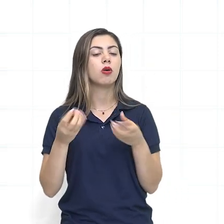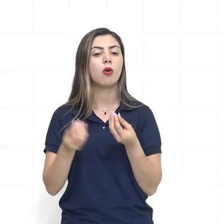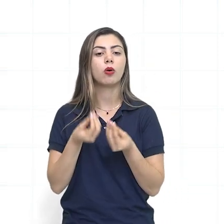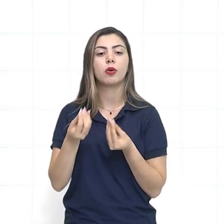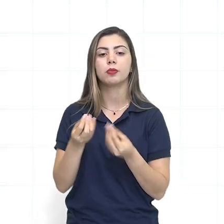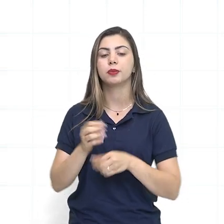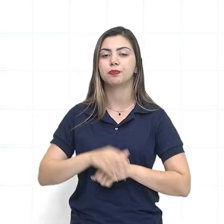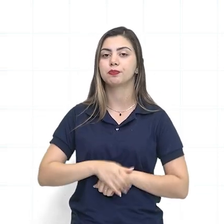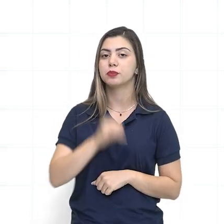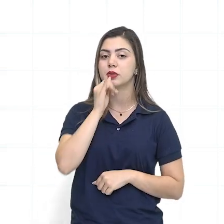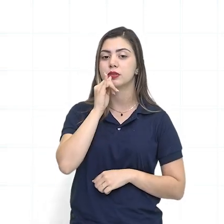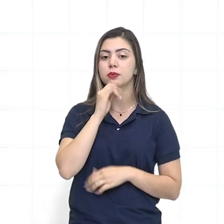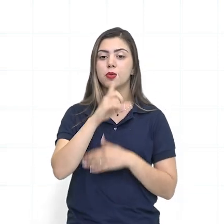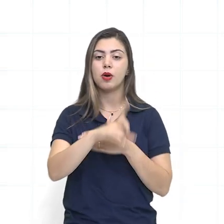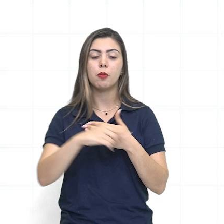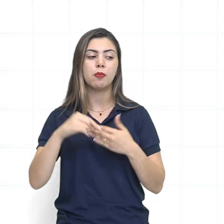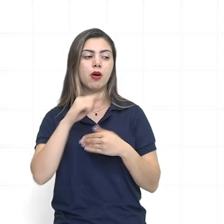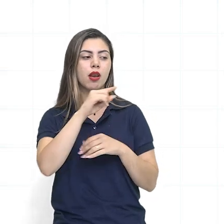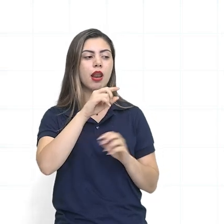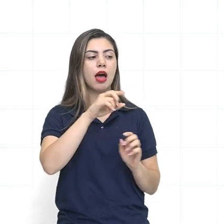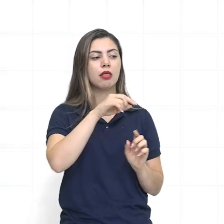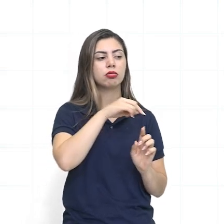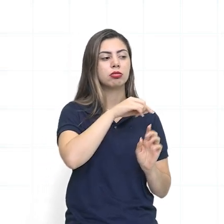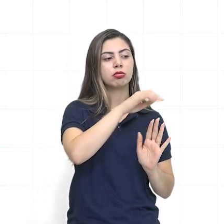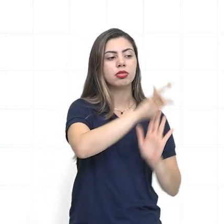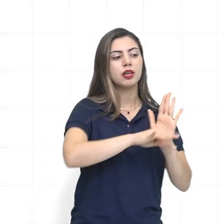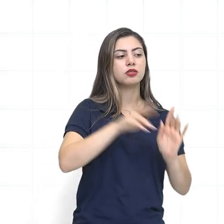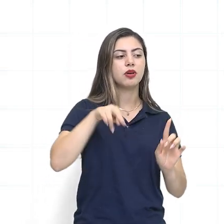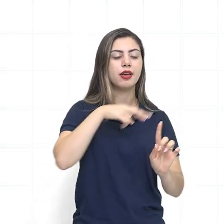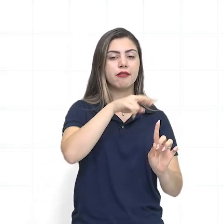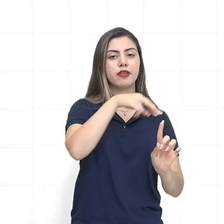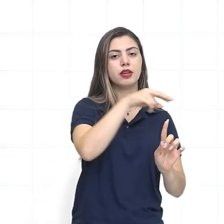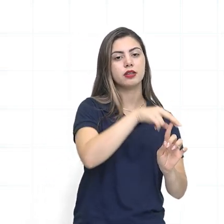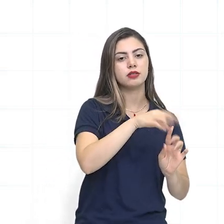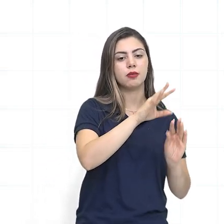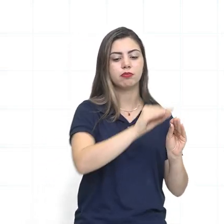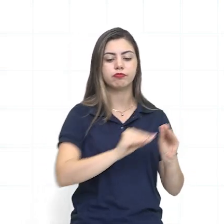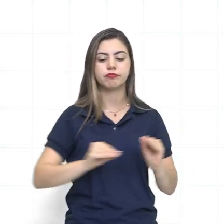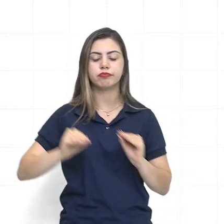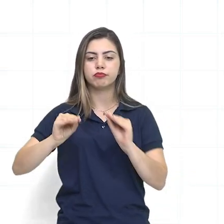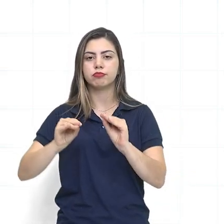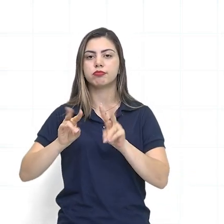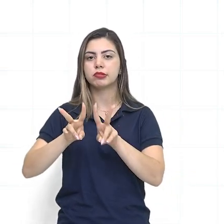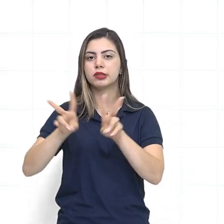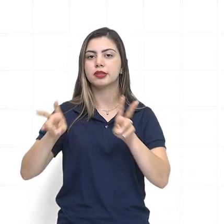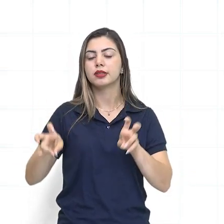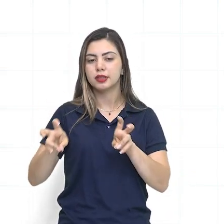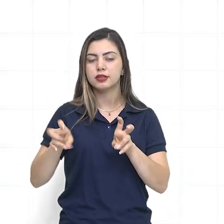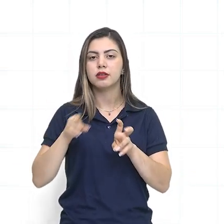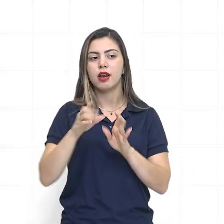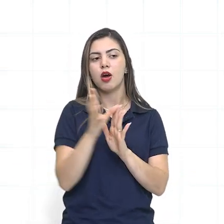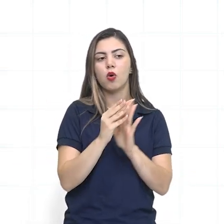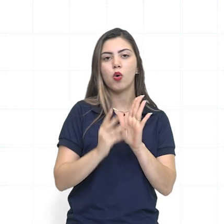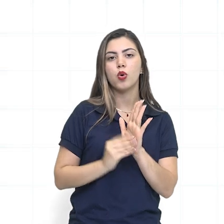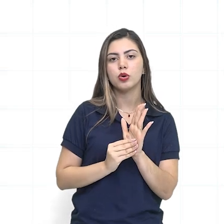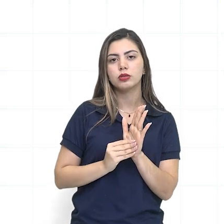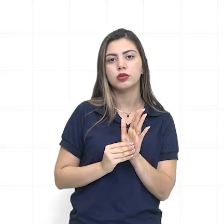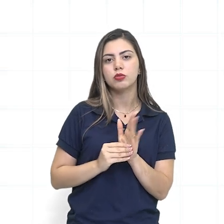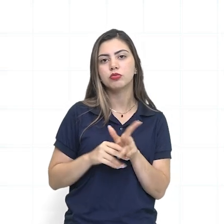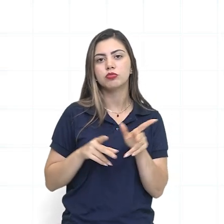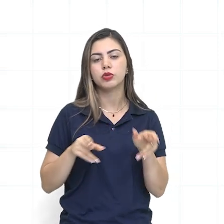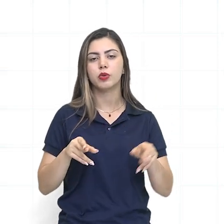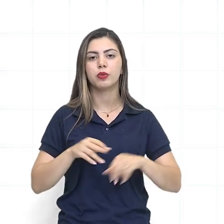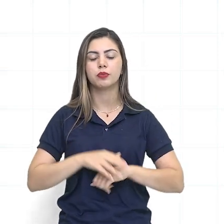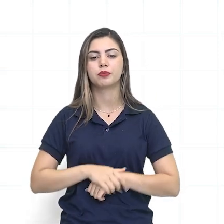é quando o autor referencia o outro texto por ter pertinência e relevância com o conteúdo do novo